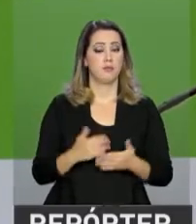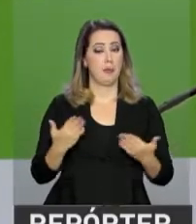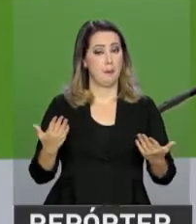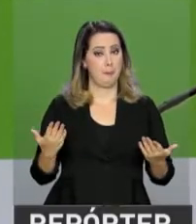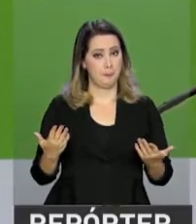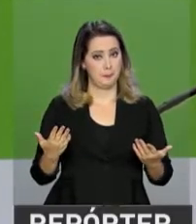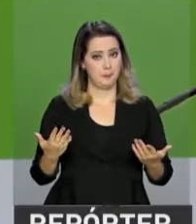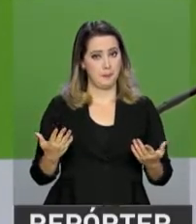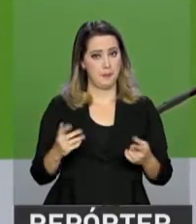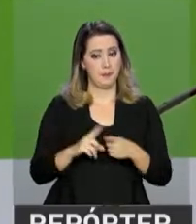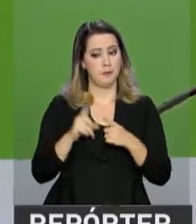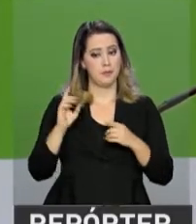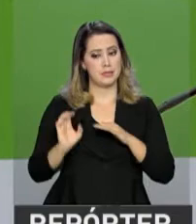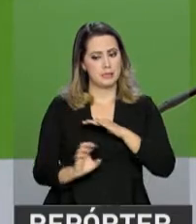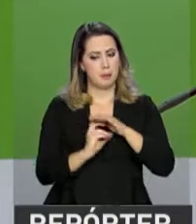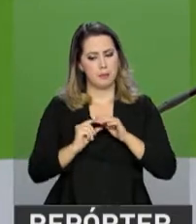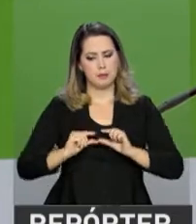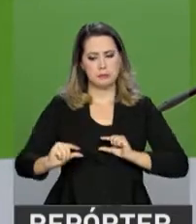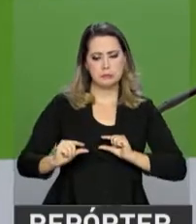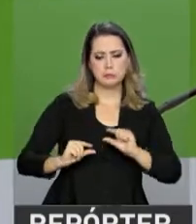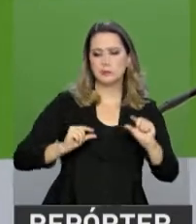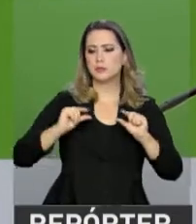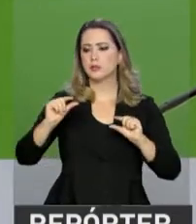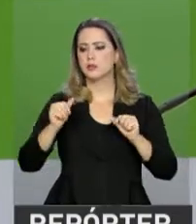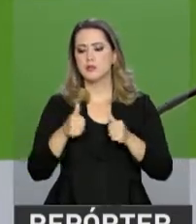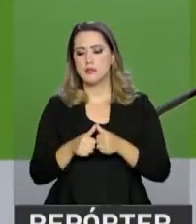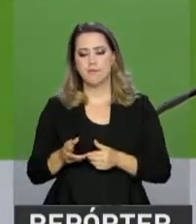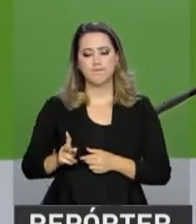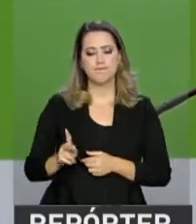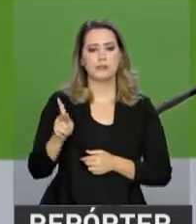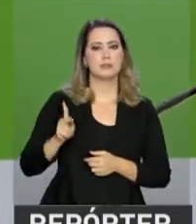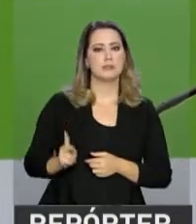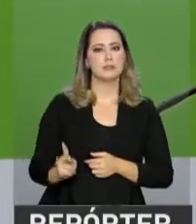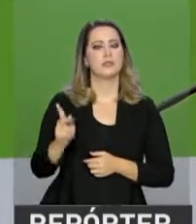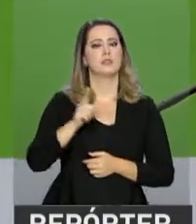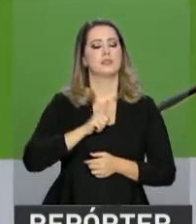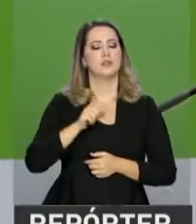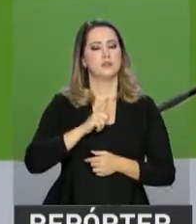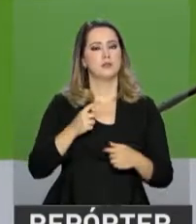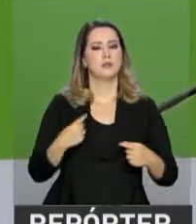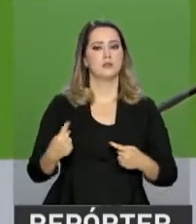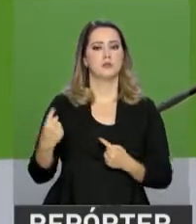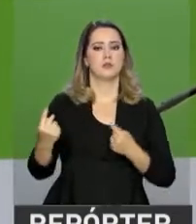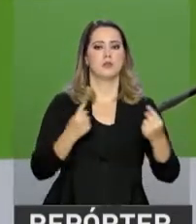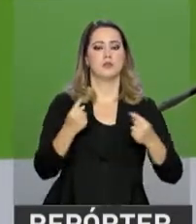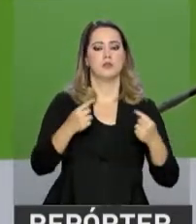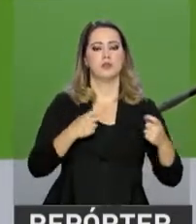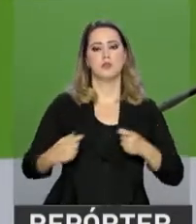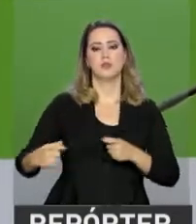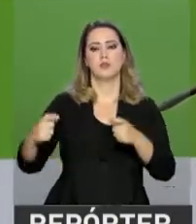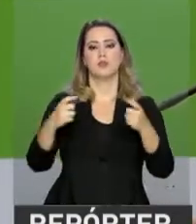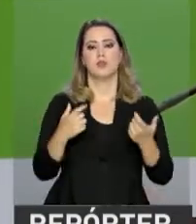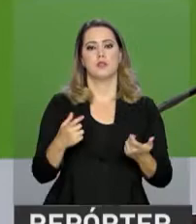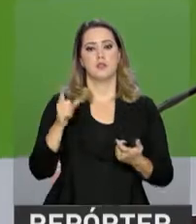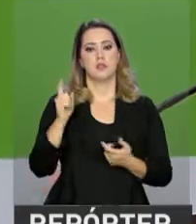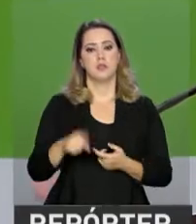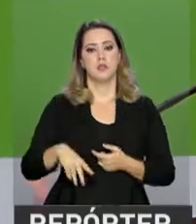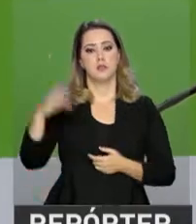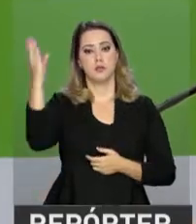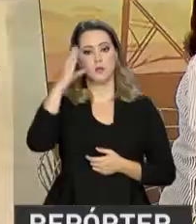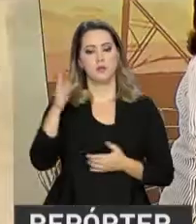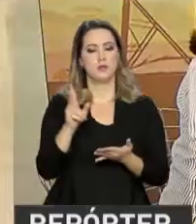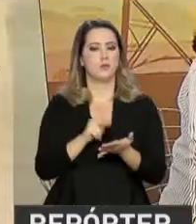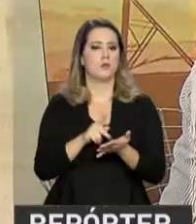Porém, a micro e pequena empresa está em toda parte, em cada esquina. É o Brasil